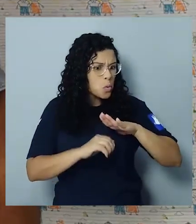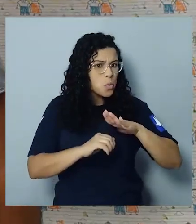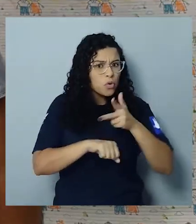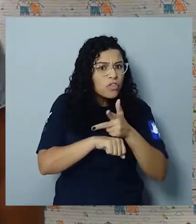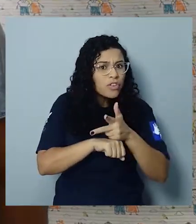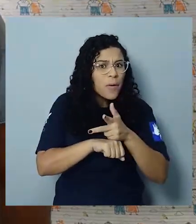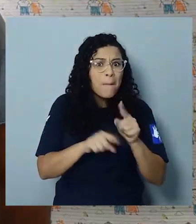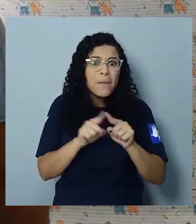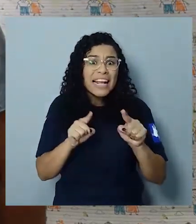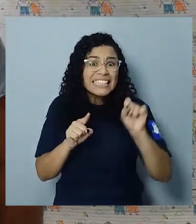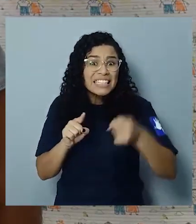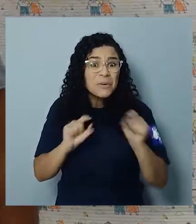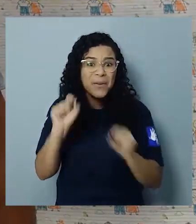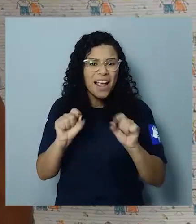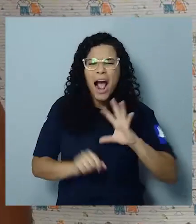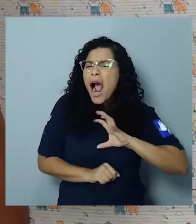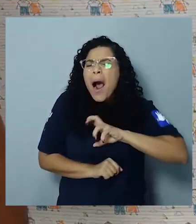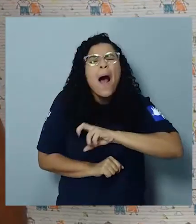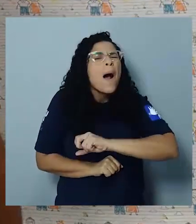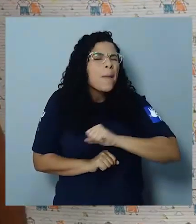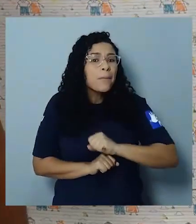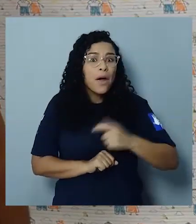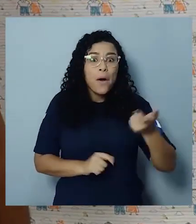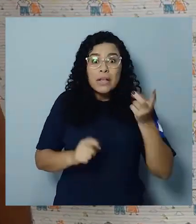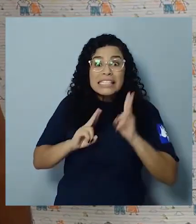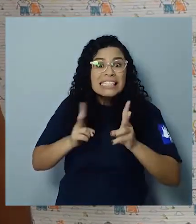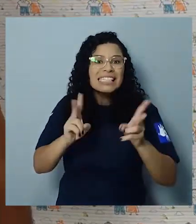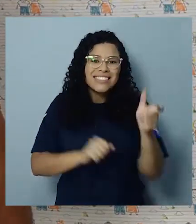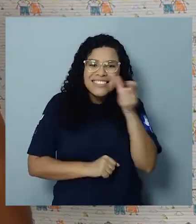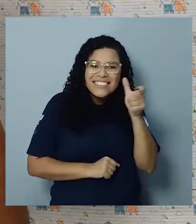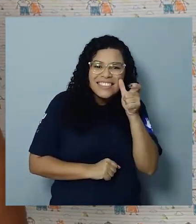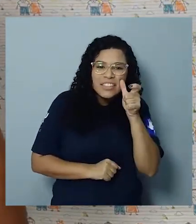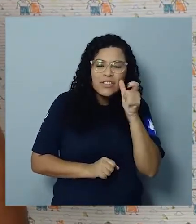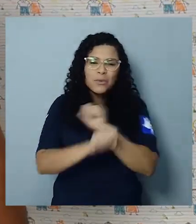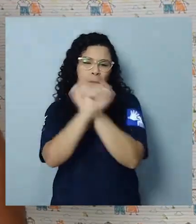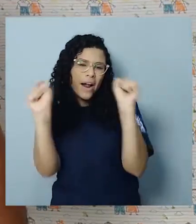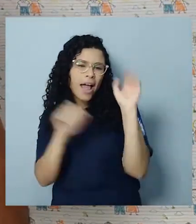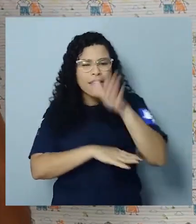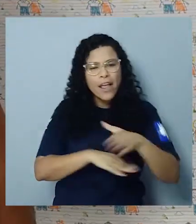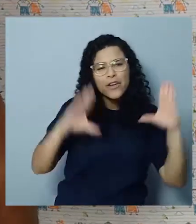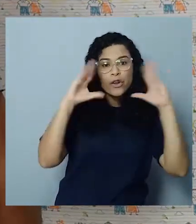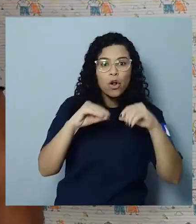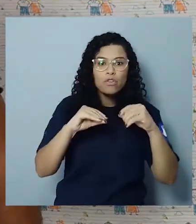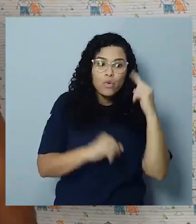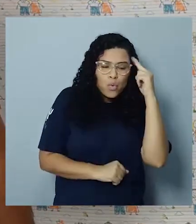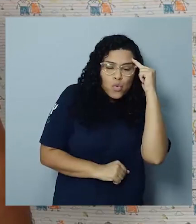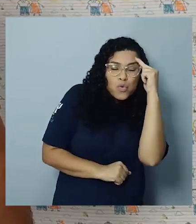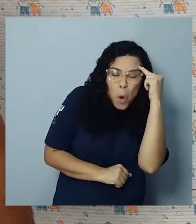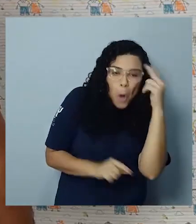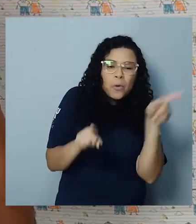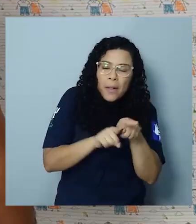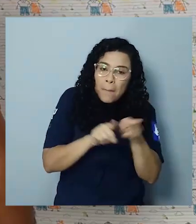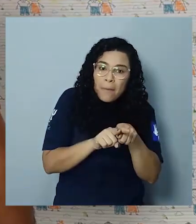que eu amo o assistir de dia de tarde de noite às vezes até quando estou dormindo eu sonho com os